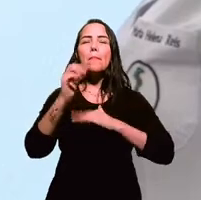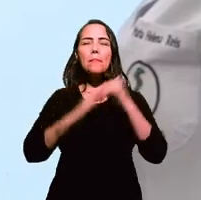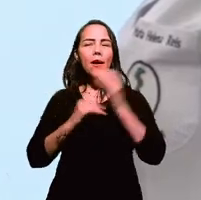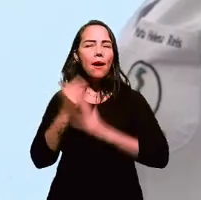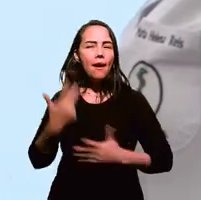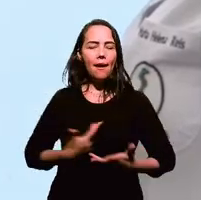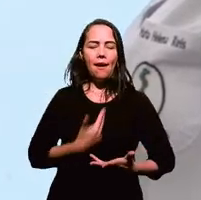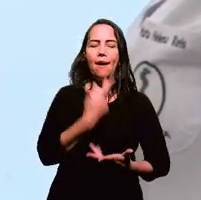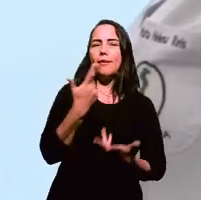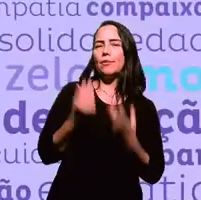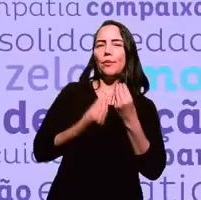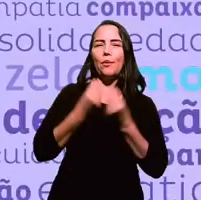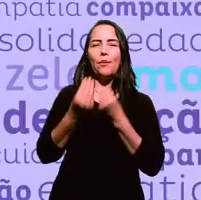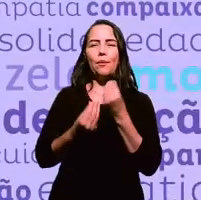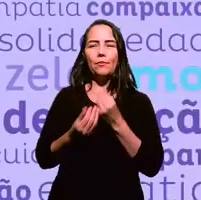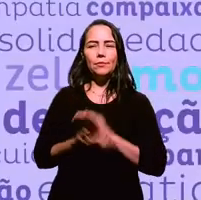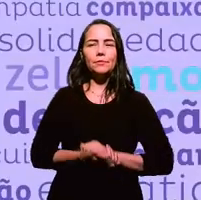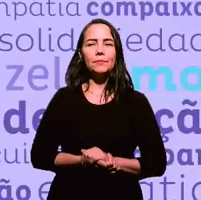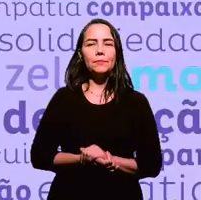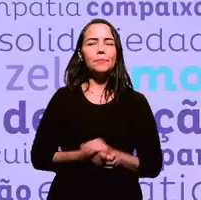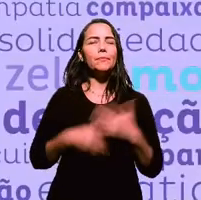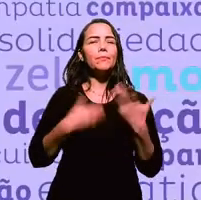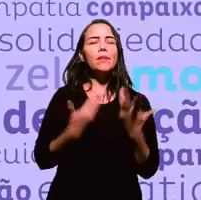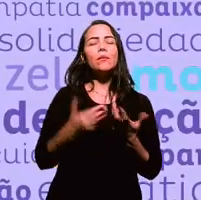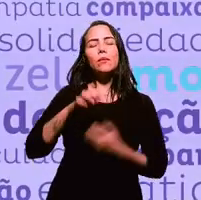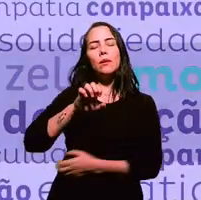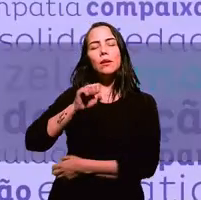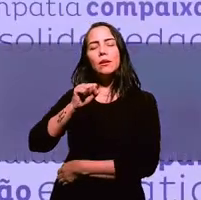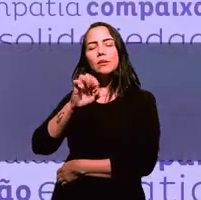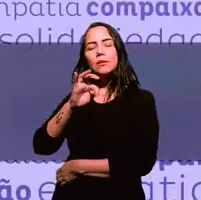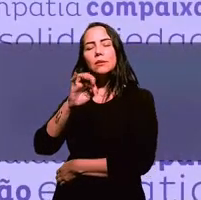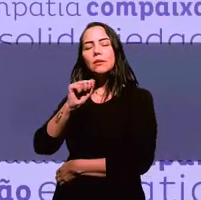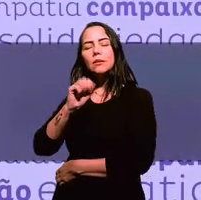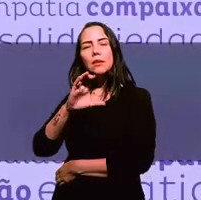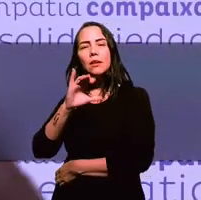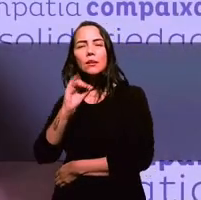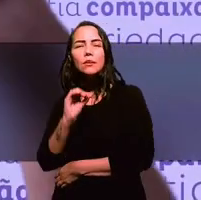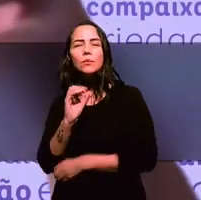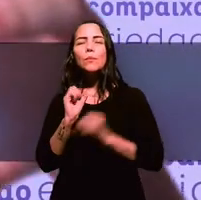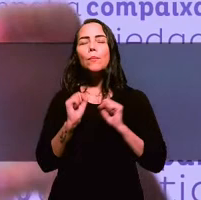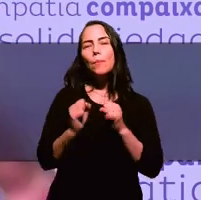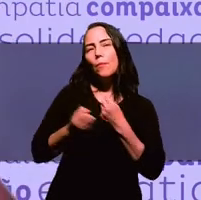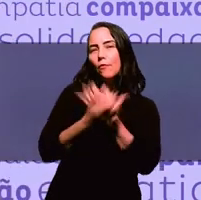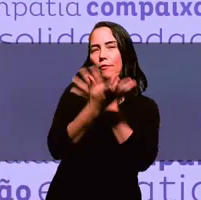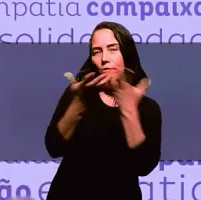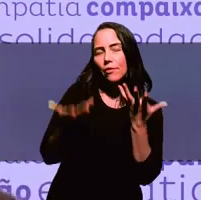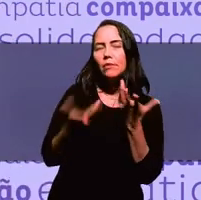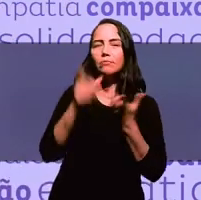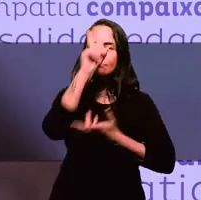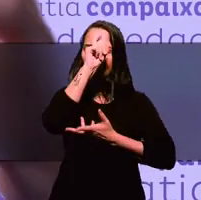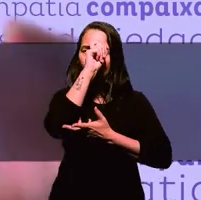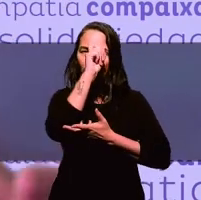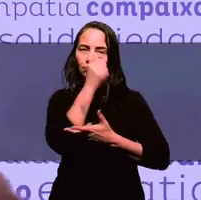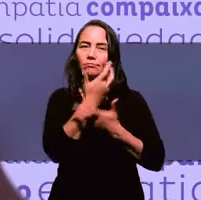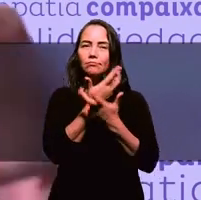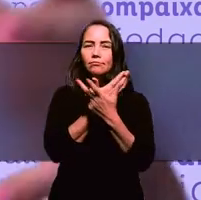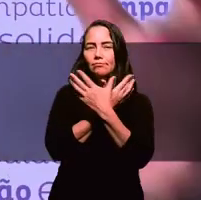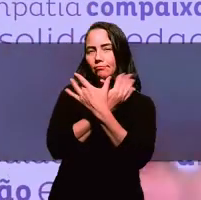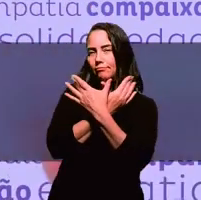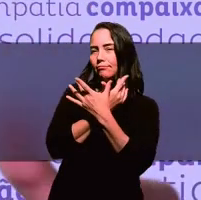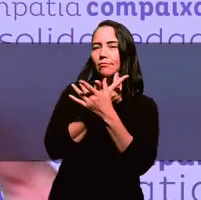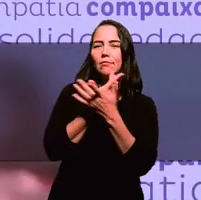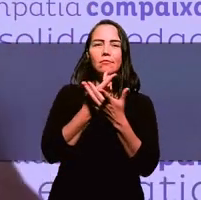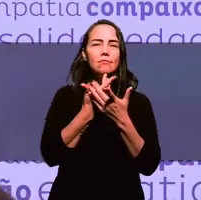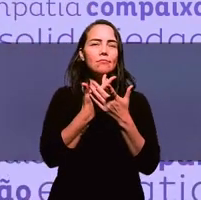se faz práticas de cirurgia. A Estácio vai poder oferecer para o Hospital São José, a longo